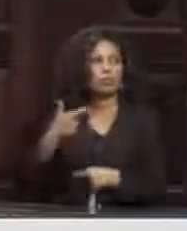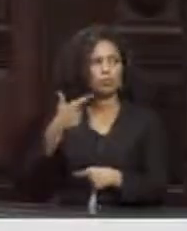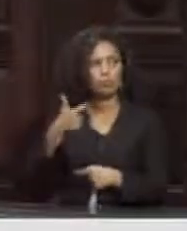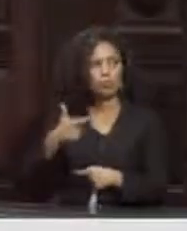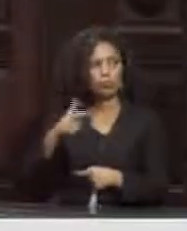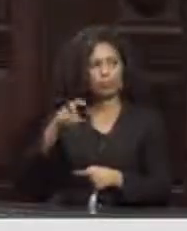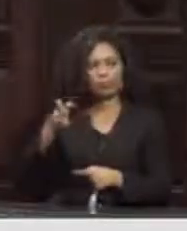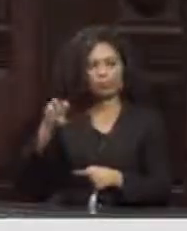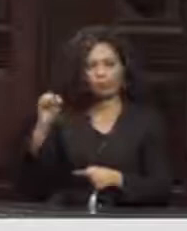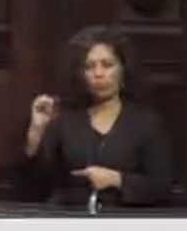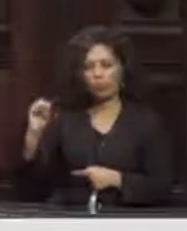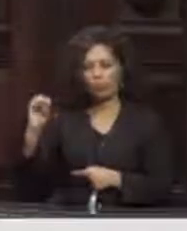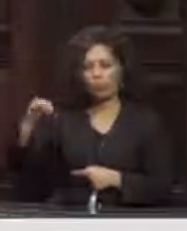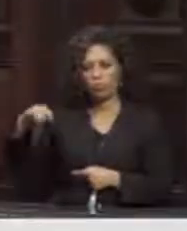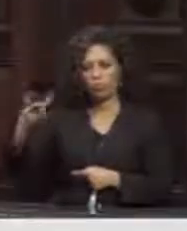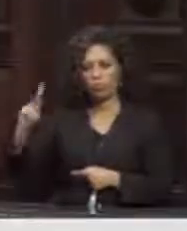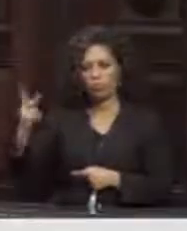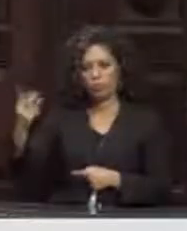250 milhões.